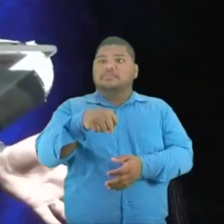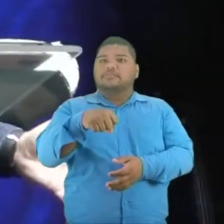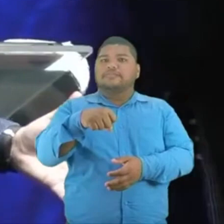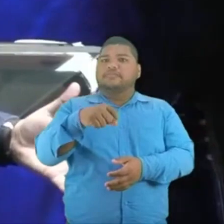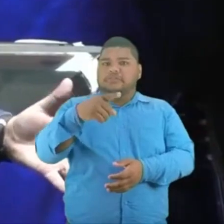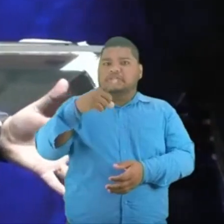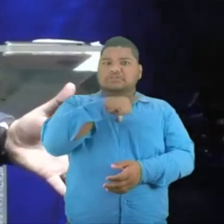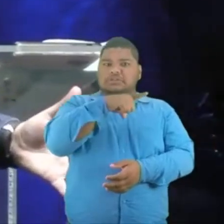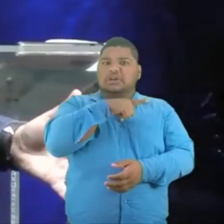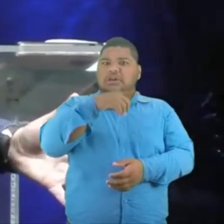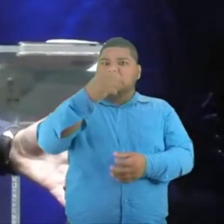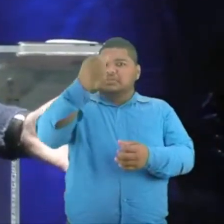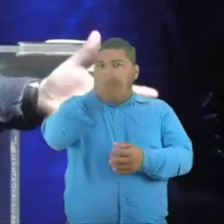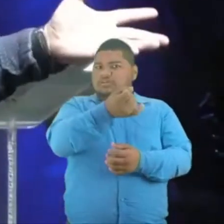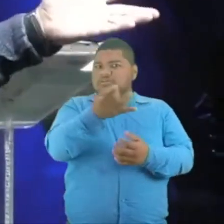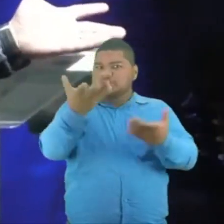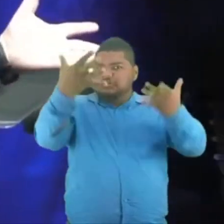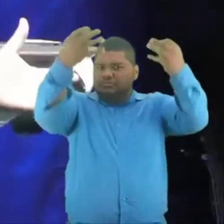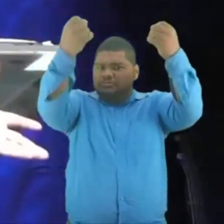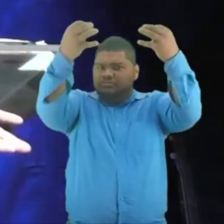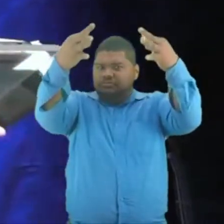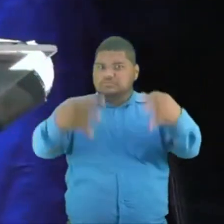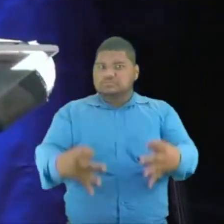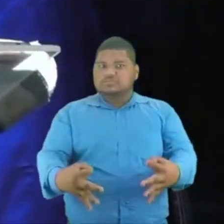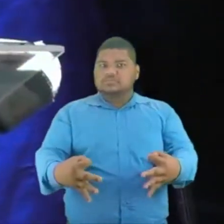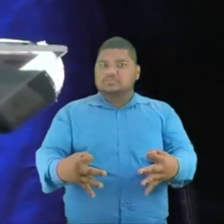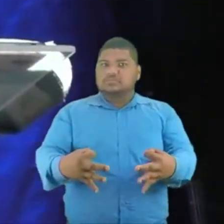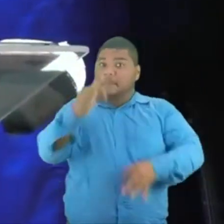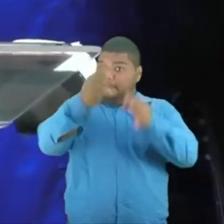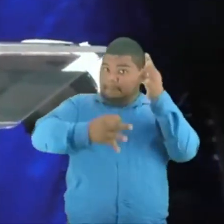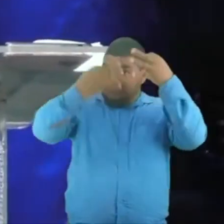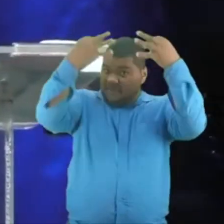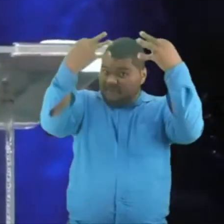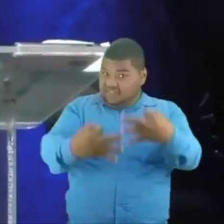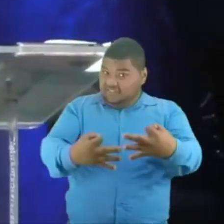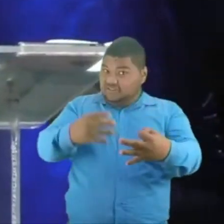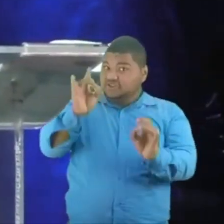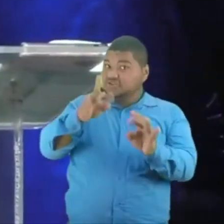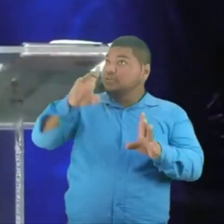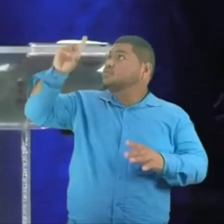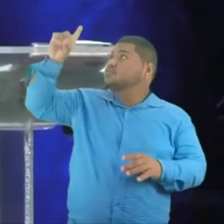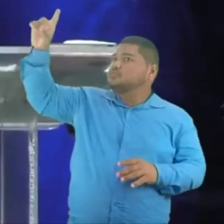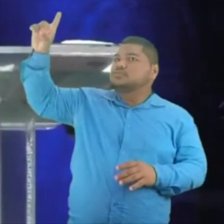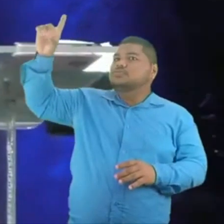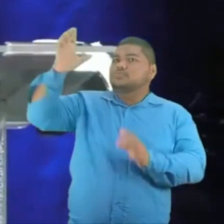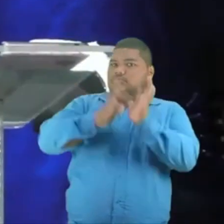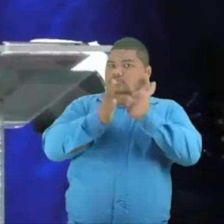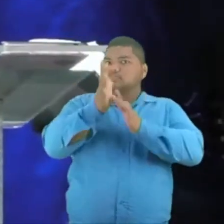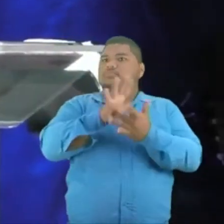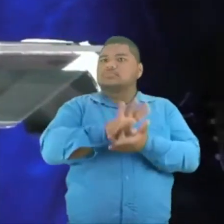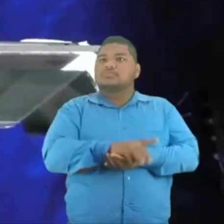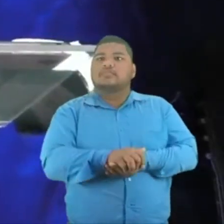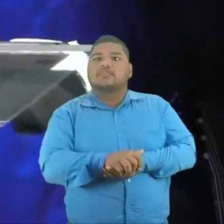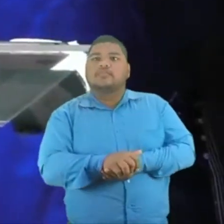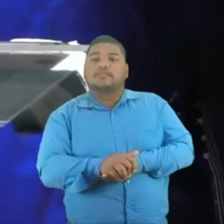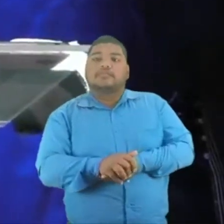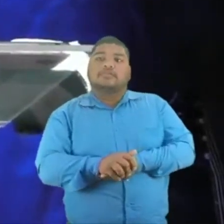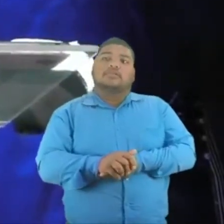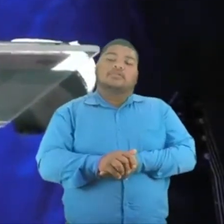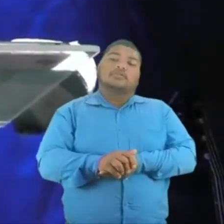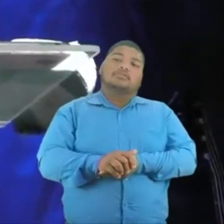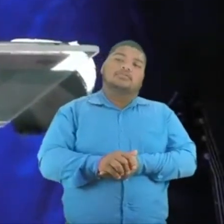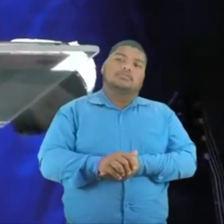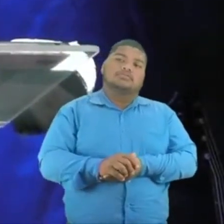aqui? Perfeito é só Jesus? Não é verdade? A igreja é o último lugar no qual você deve